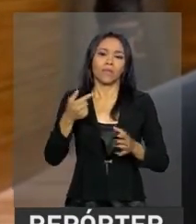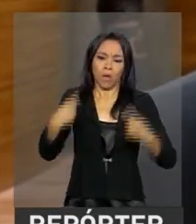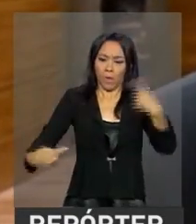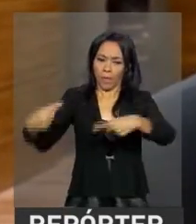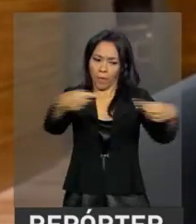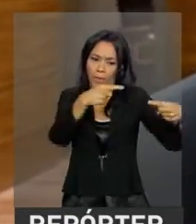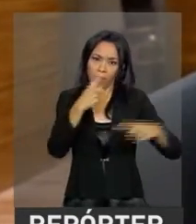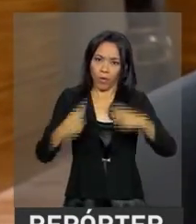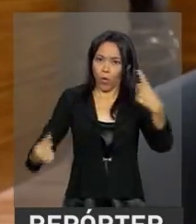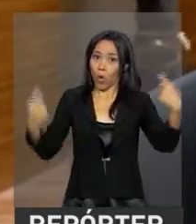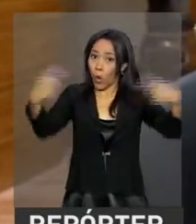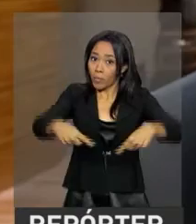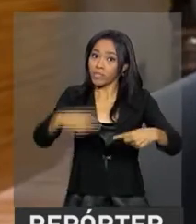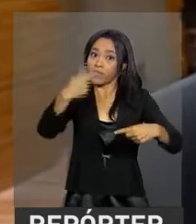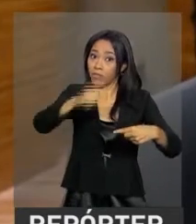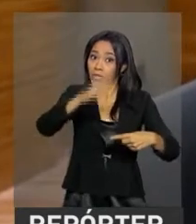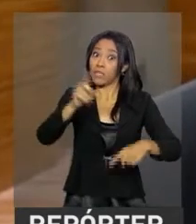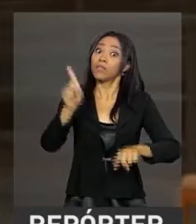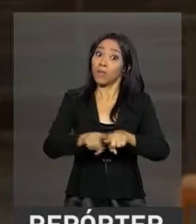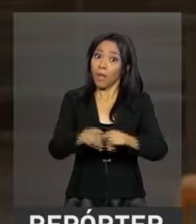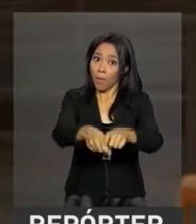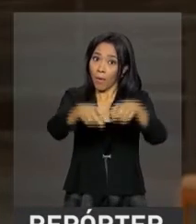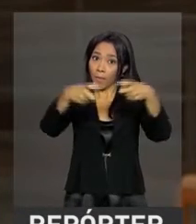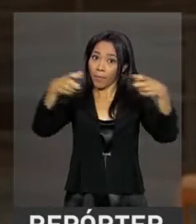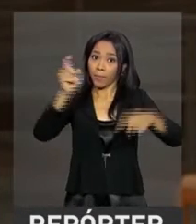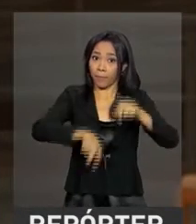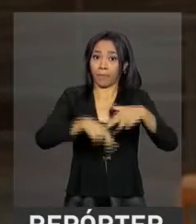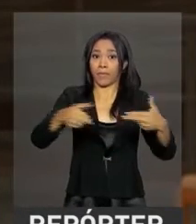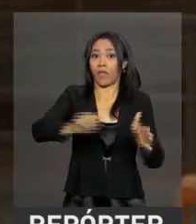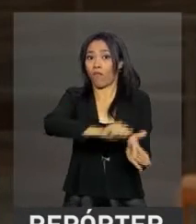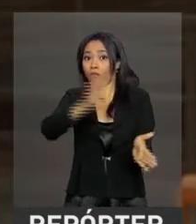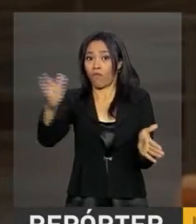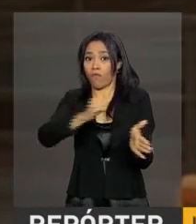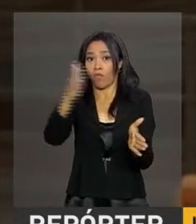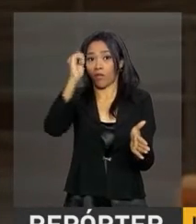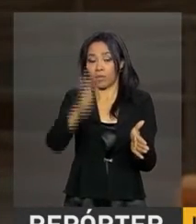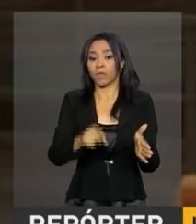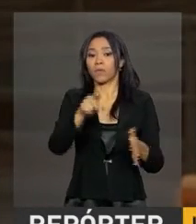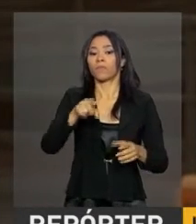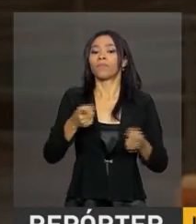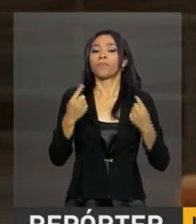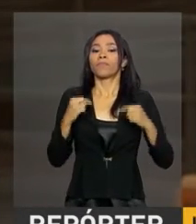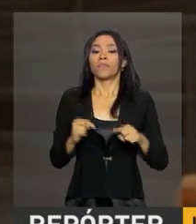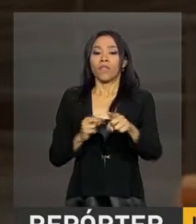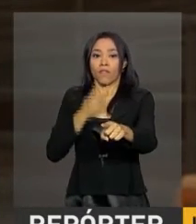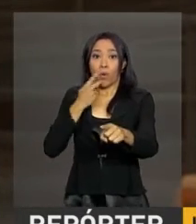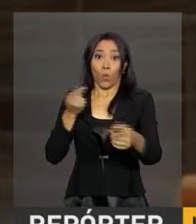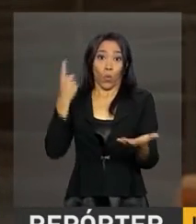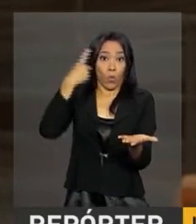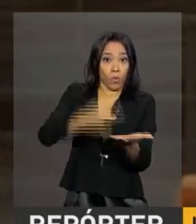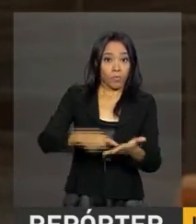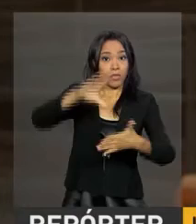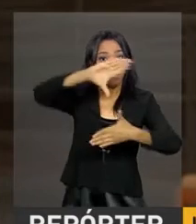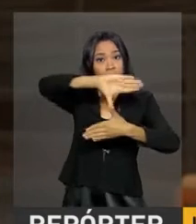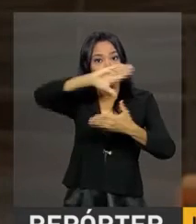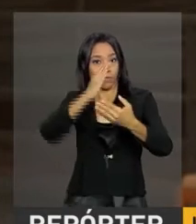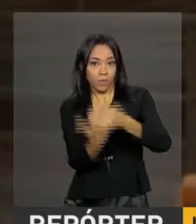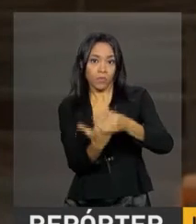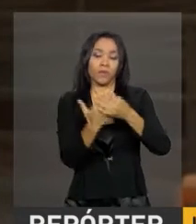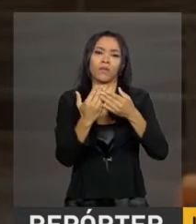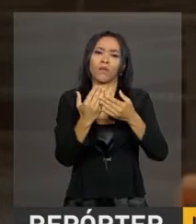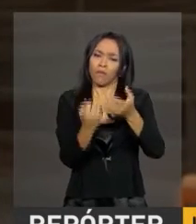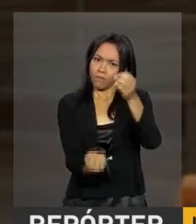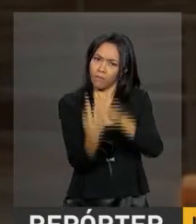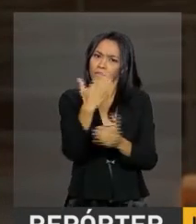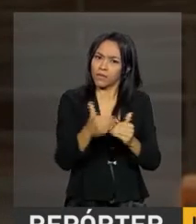portanto maior capacidade de exportação do exterior o acordo do mercosul com a união européia deve sair em 2018 principalmente